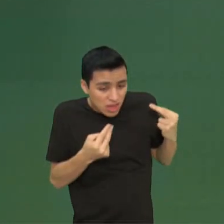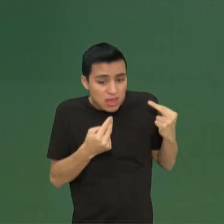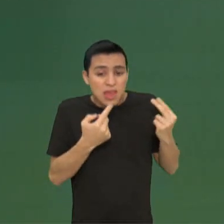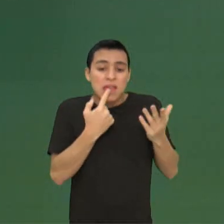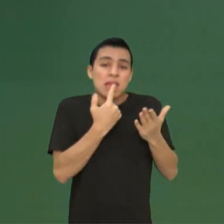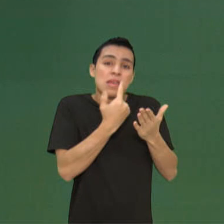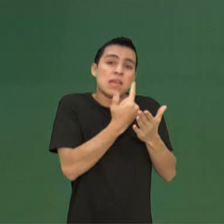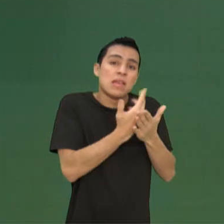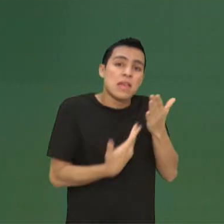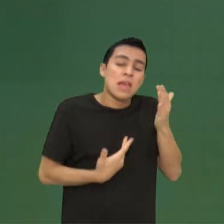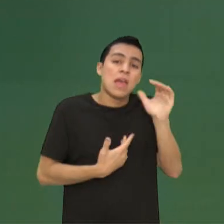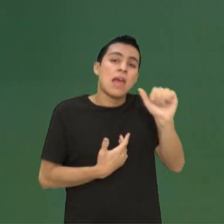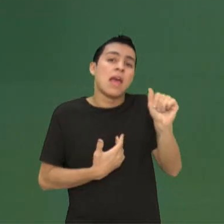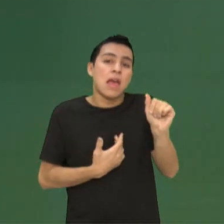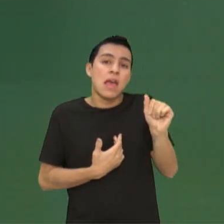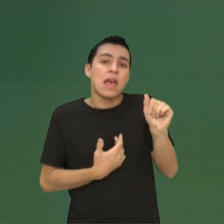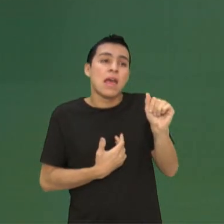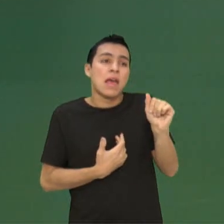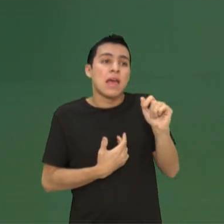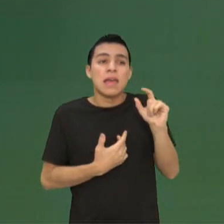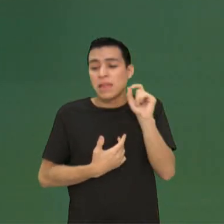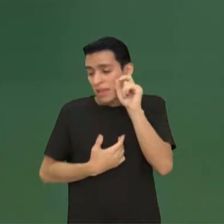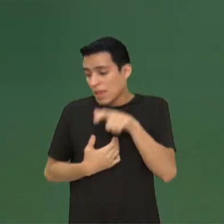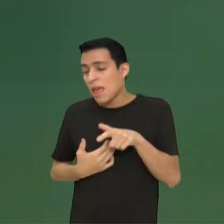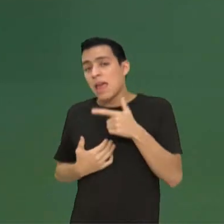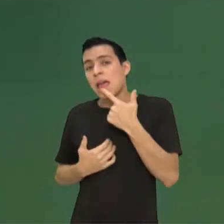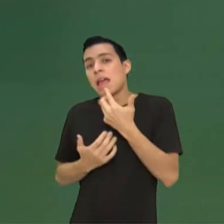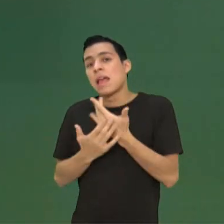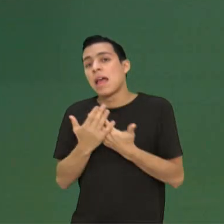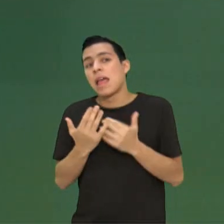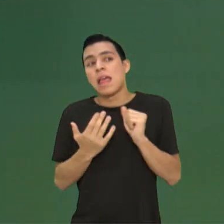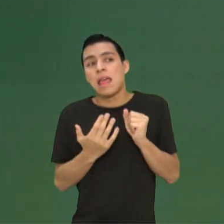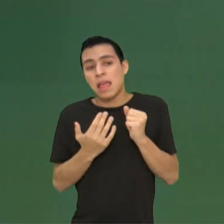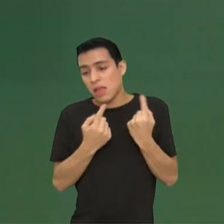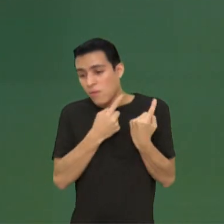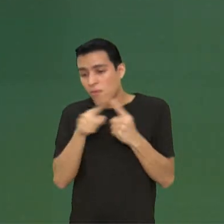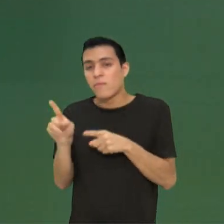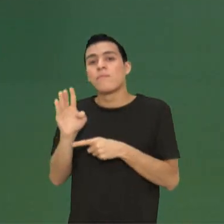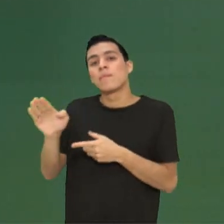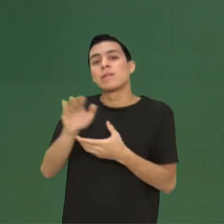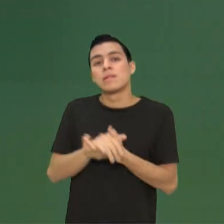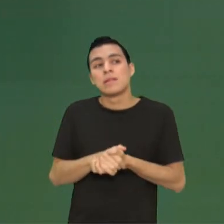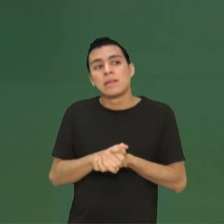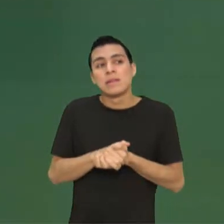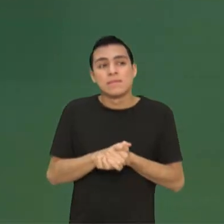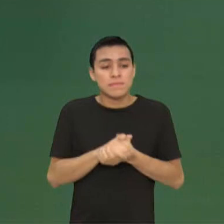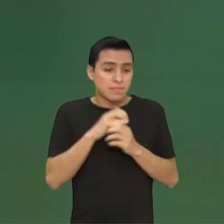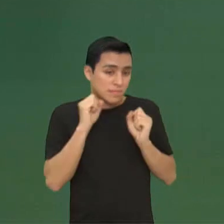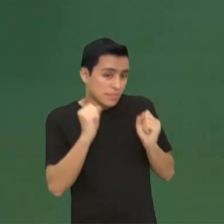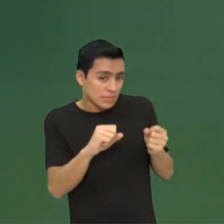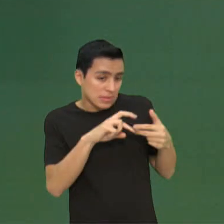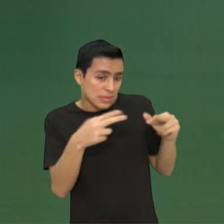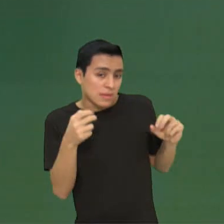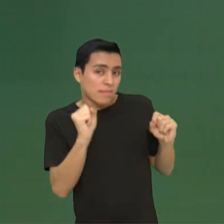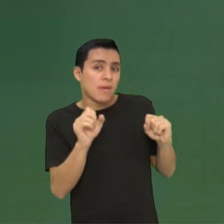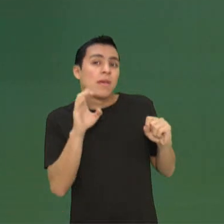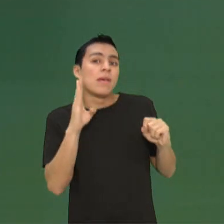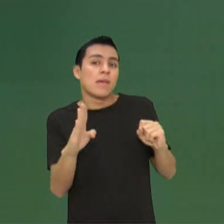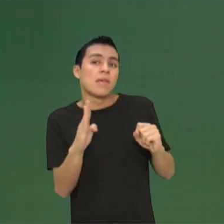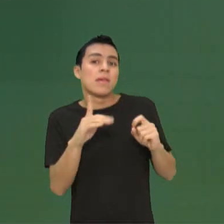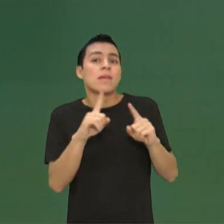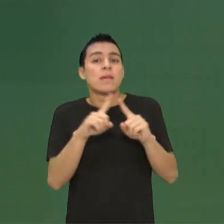passa de mãe para filho durante a gestação. Se a criança for positiva, pode dar problemas na criança. Olha a reportagem que nós vamos